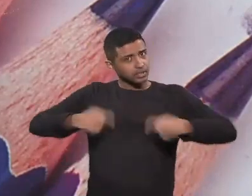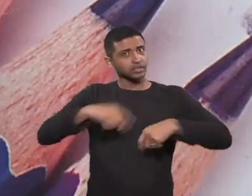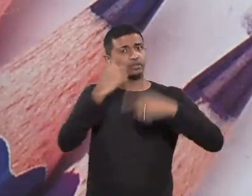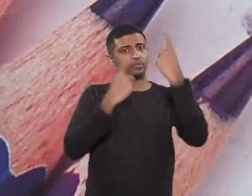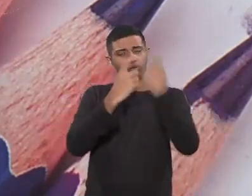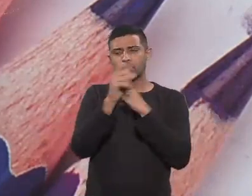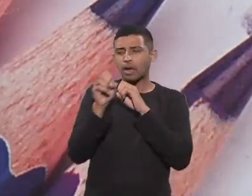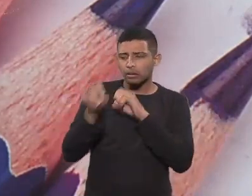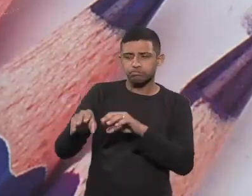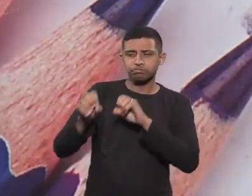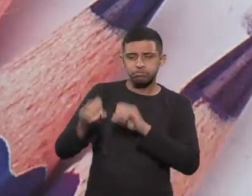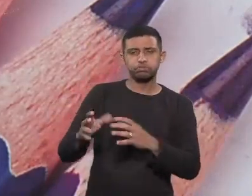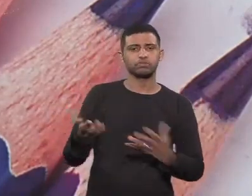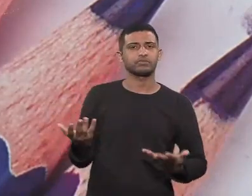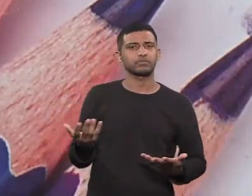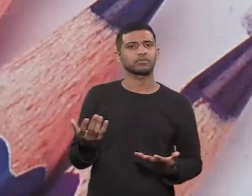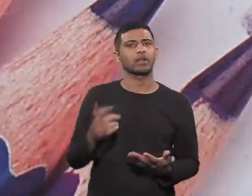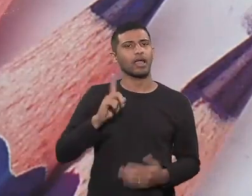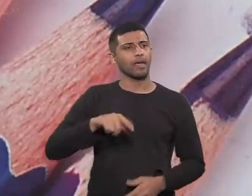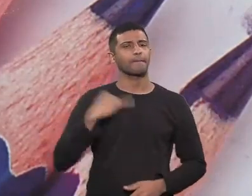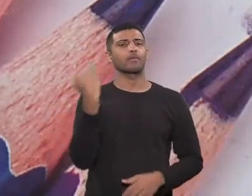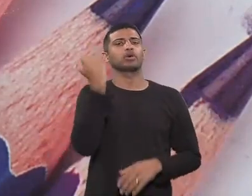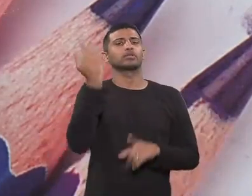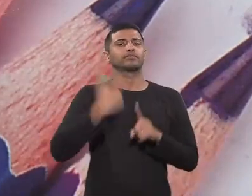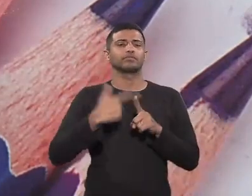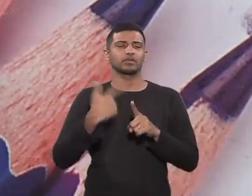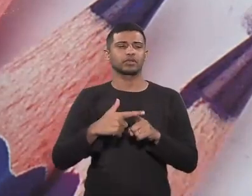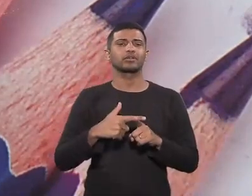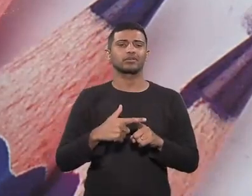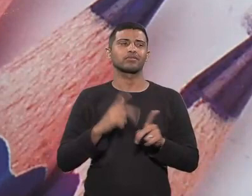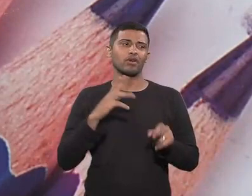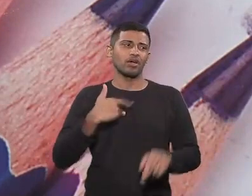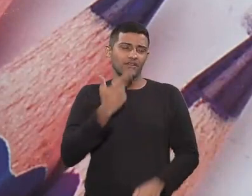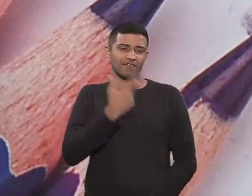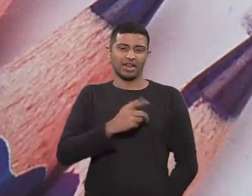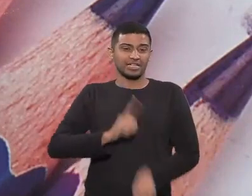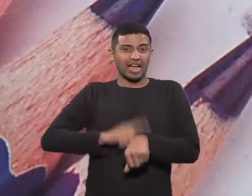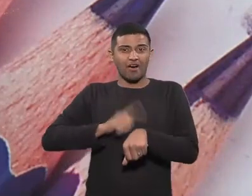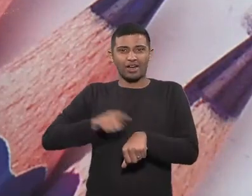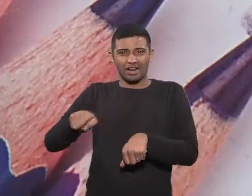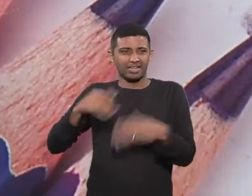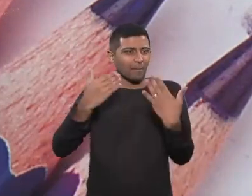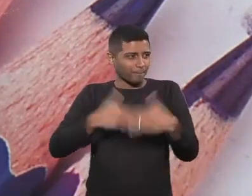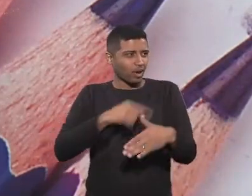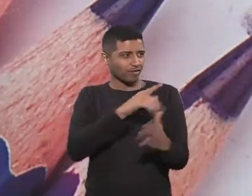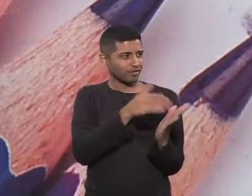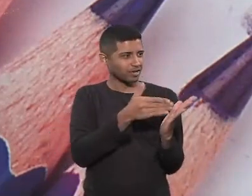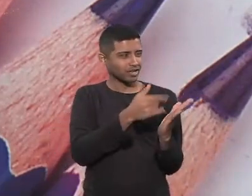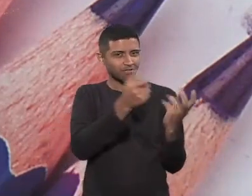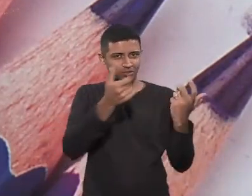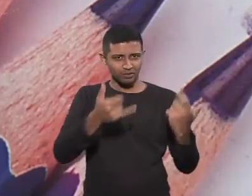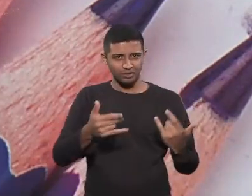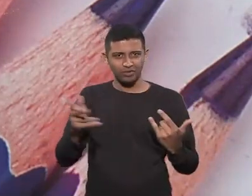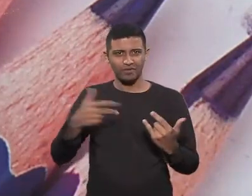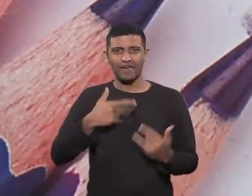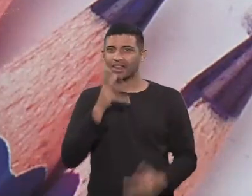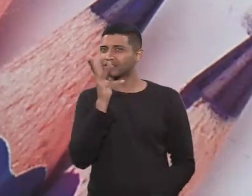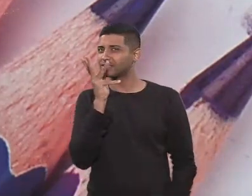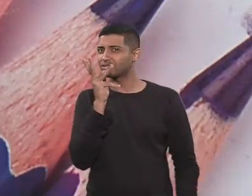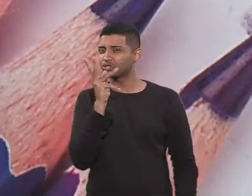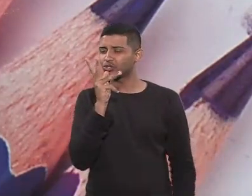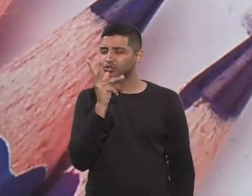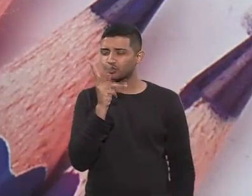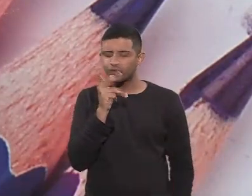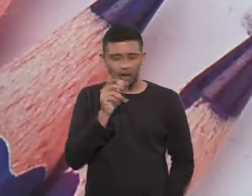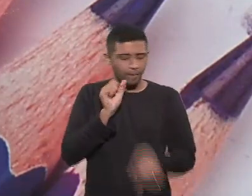vai aprender. Então é importante nesse sentido, porque foi o que eu falei, na prova ali, tinha o devagar dela